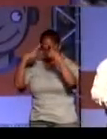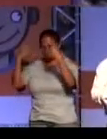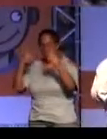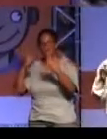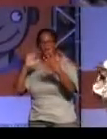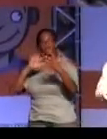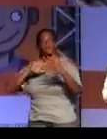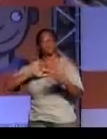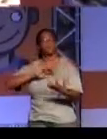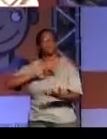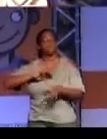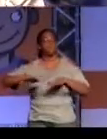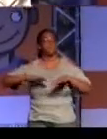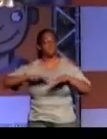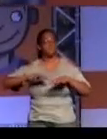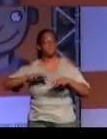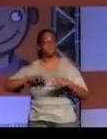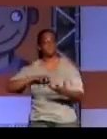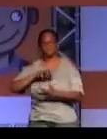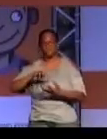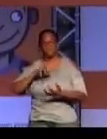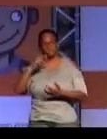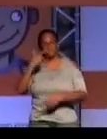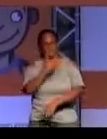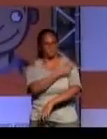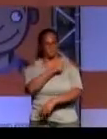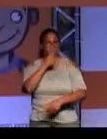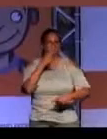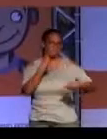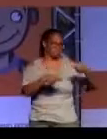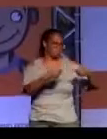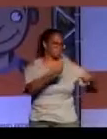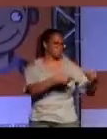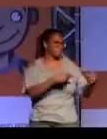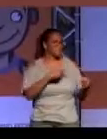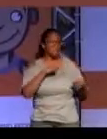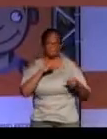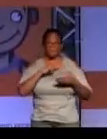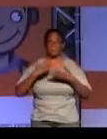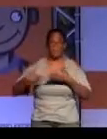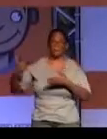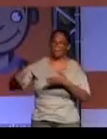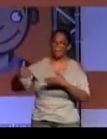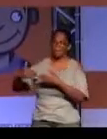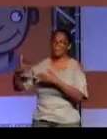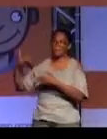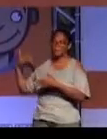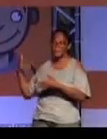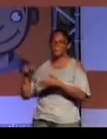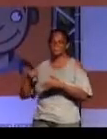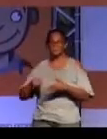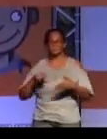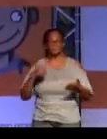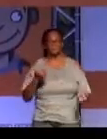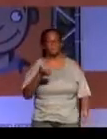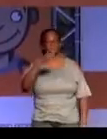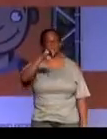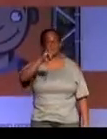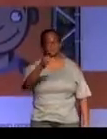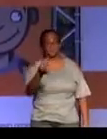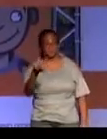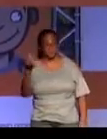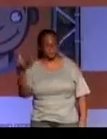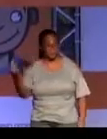vacina. Não vou discutir, não vou me detalhar nisso, porque tem muito mais coisa para... Em 66,